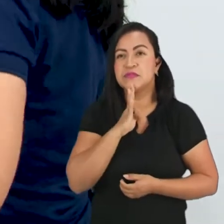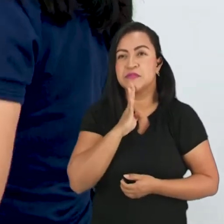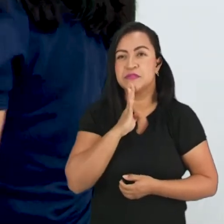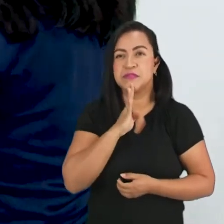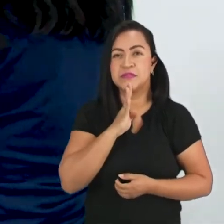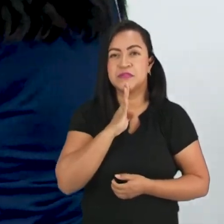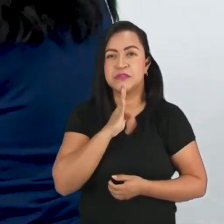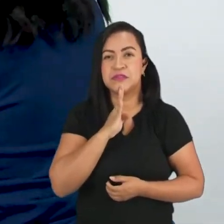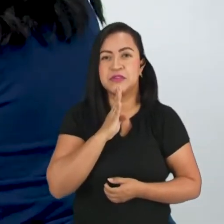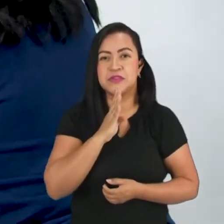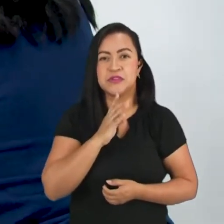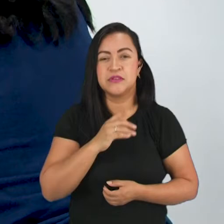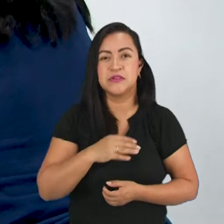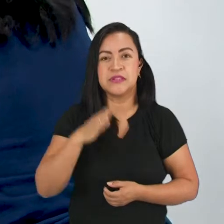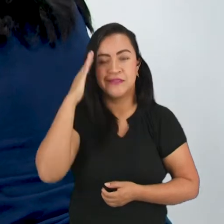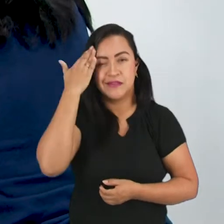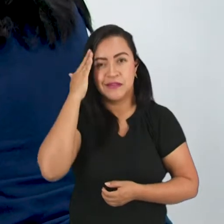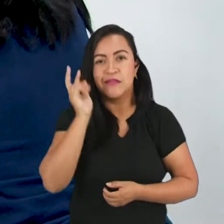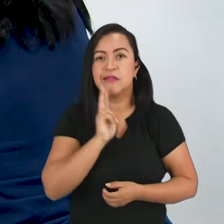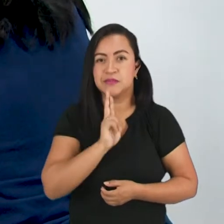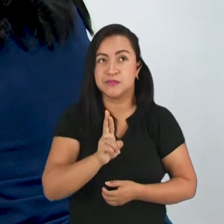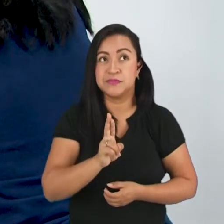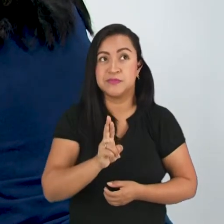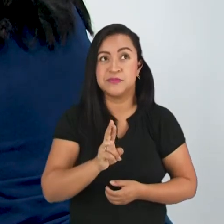Vamos lá?